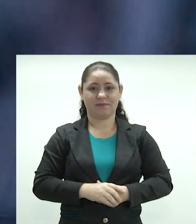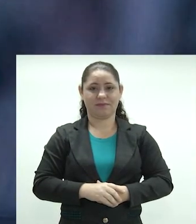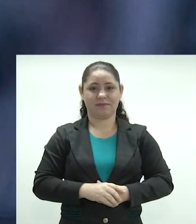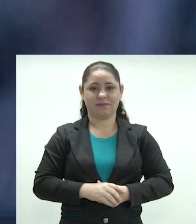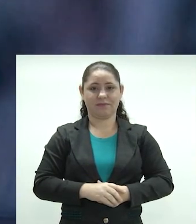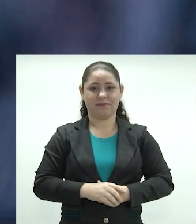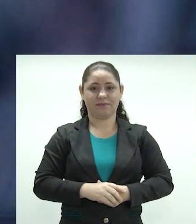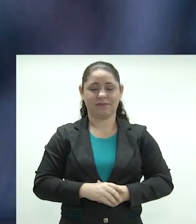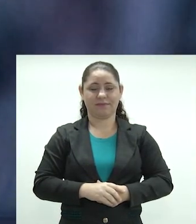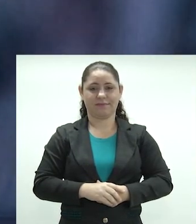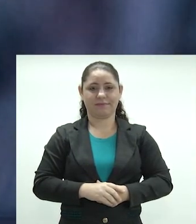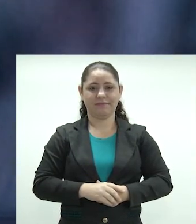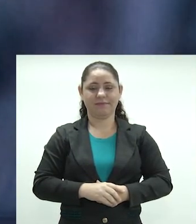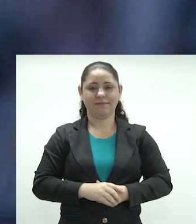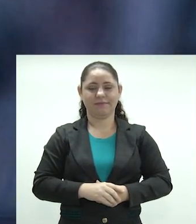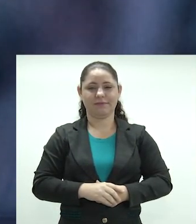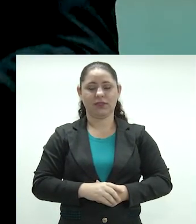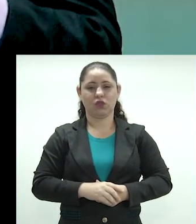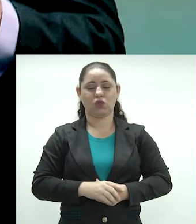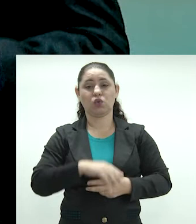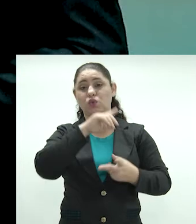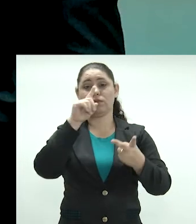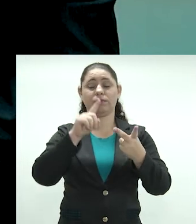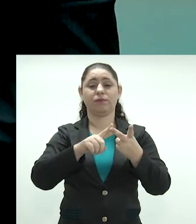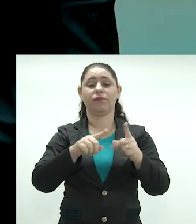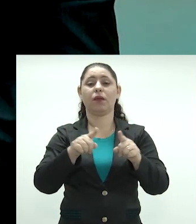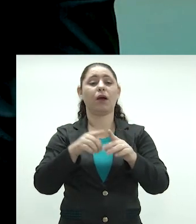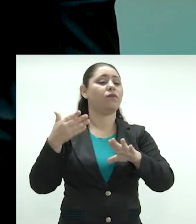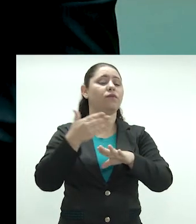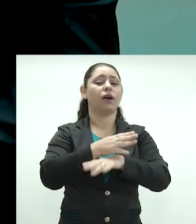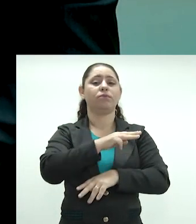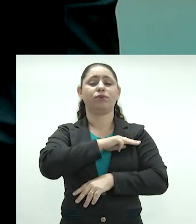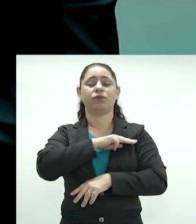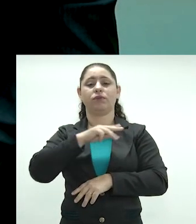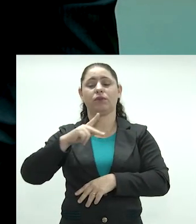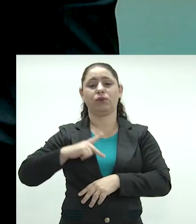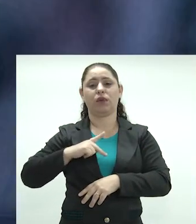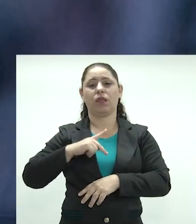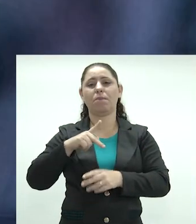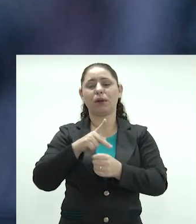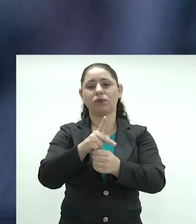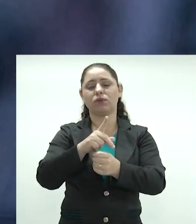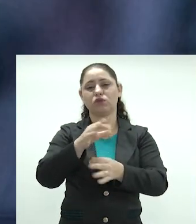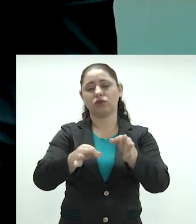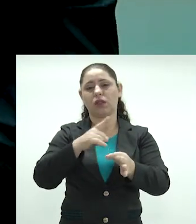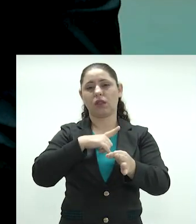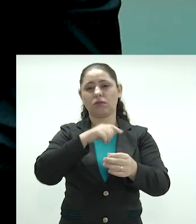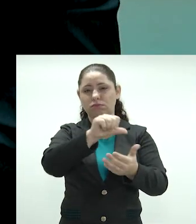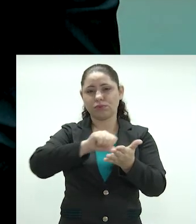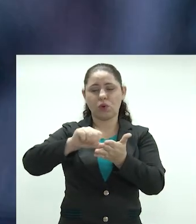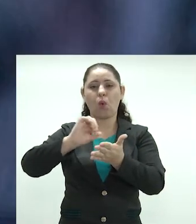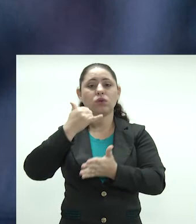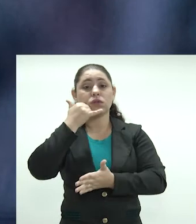www.mpms.mp.br. .mp.br. Exato. E o segundo canal? E na Promotoria de Justiça, que tem todas as comarcas do interior do estado. Perfeito. Ou por